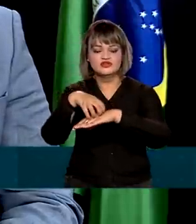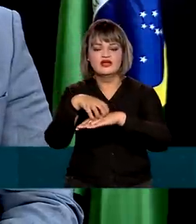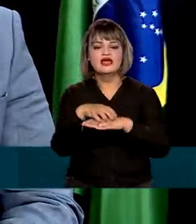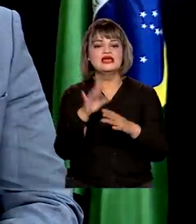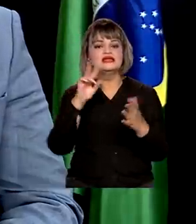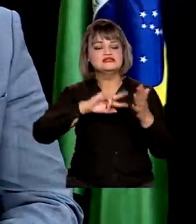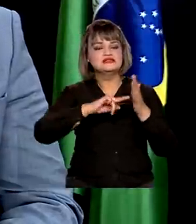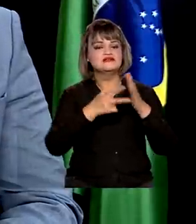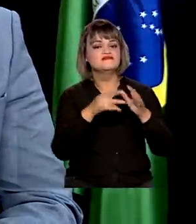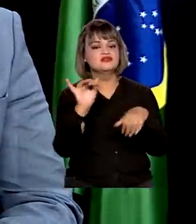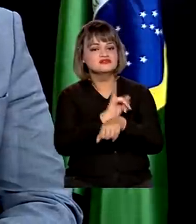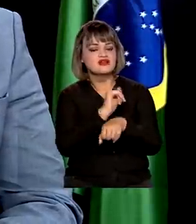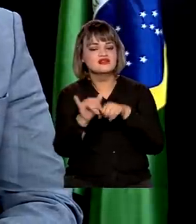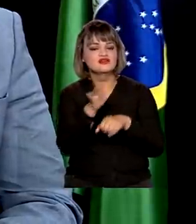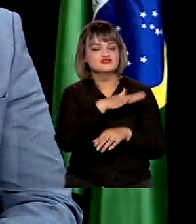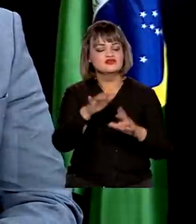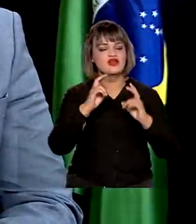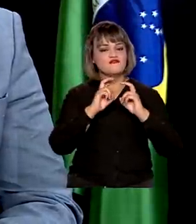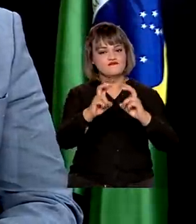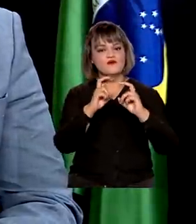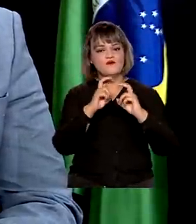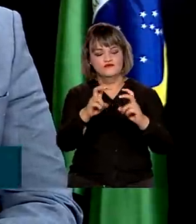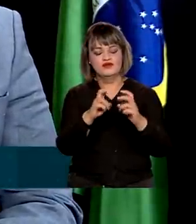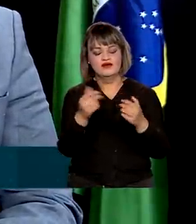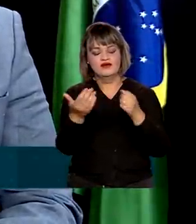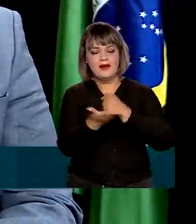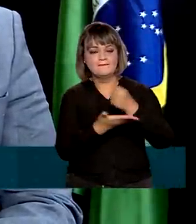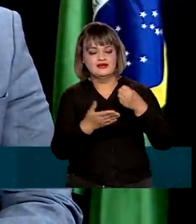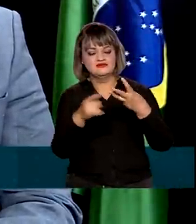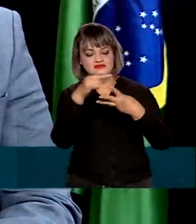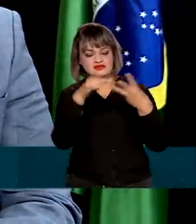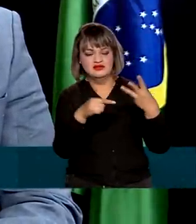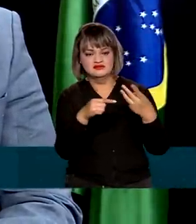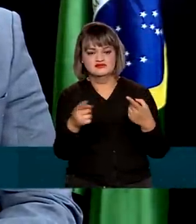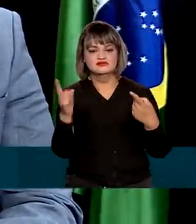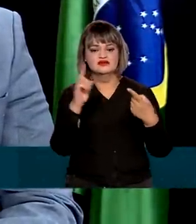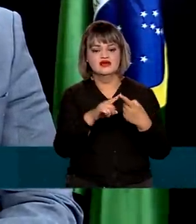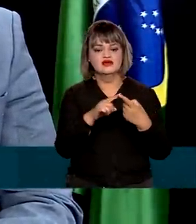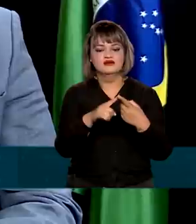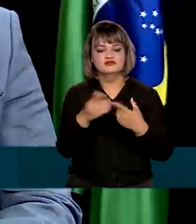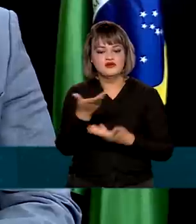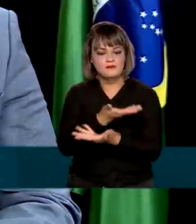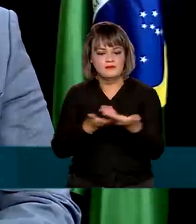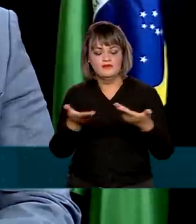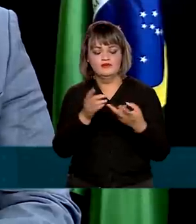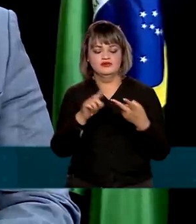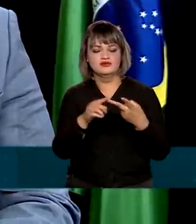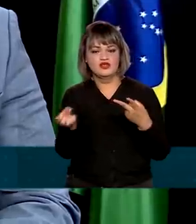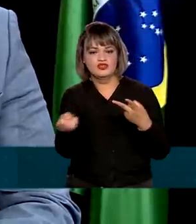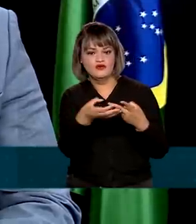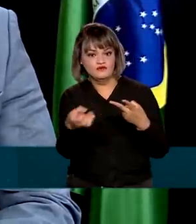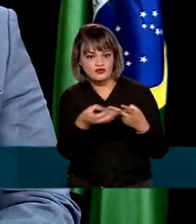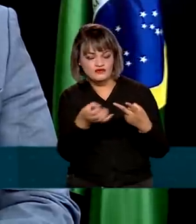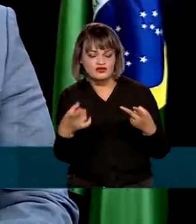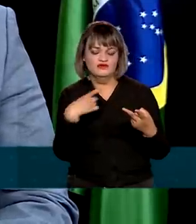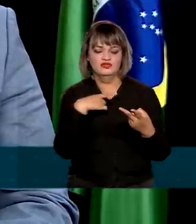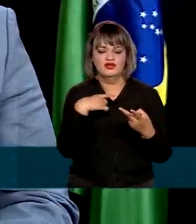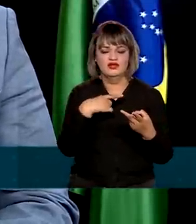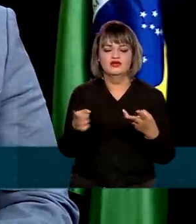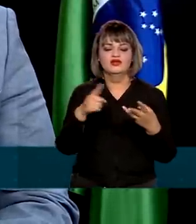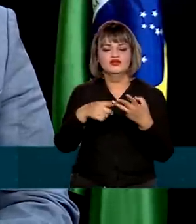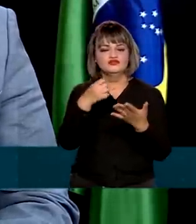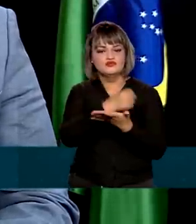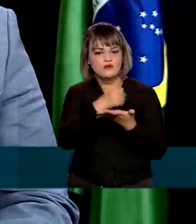representa uma estratégia Ferroviária baseada em três pilares em Pilar de novas concessões de renovações na antecipadas